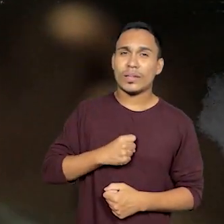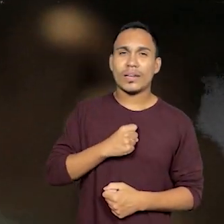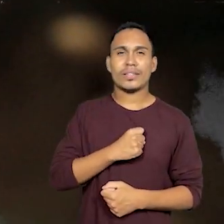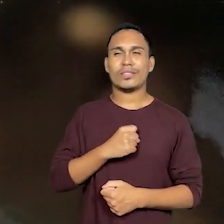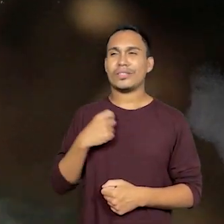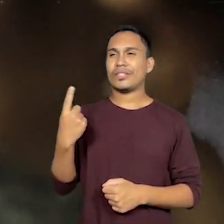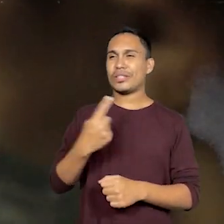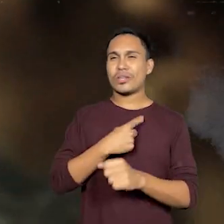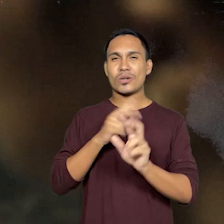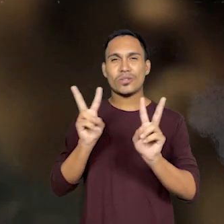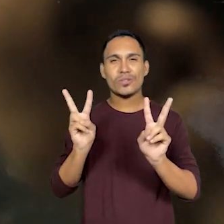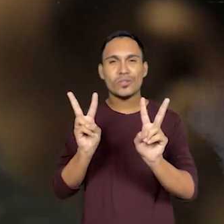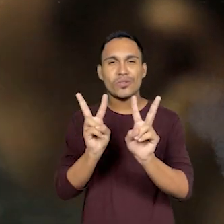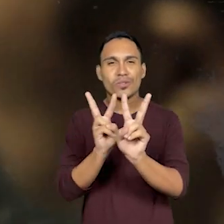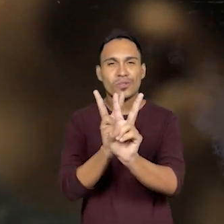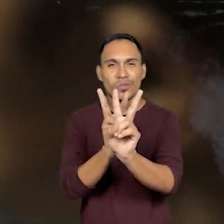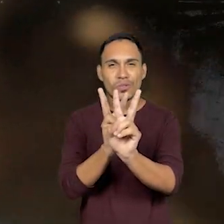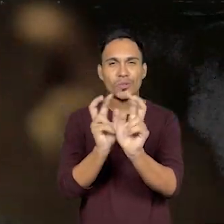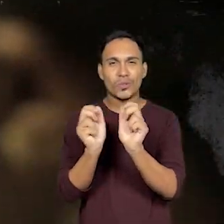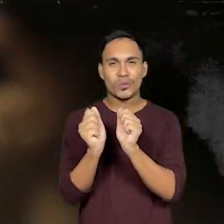juntos.